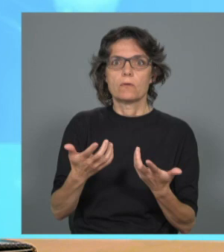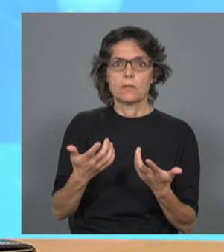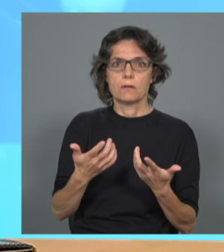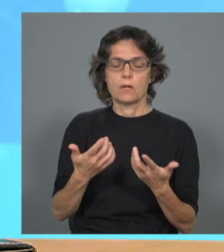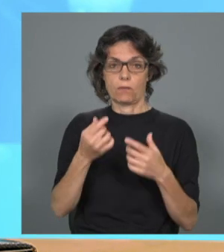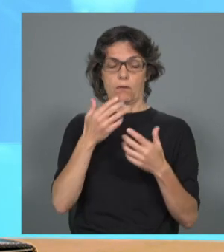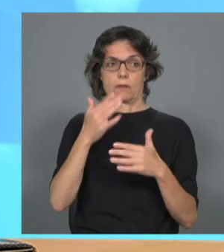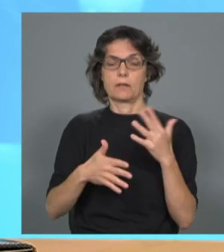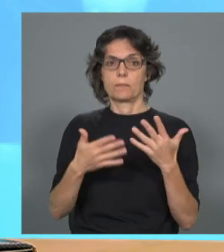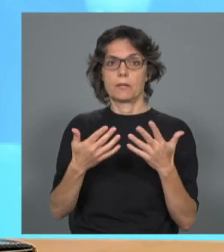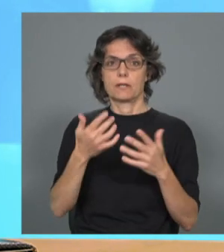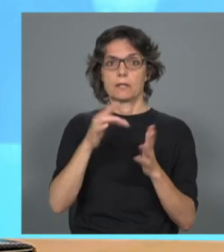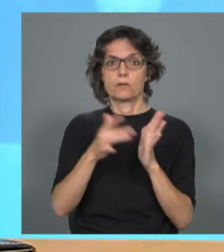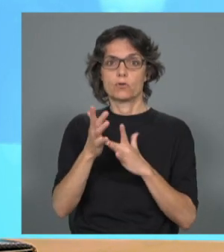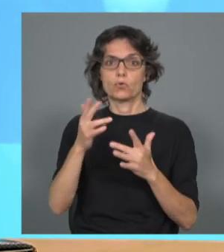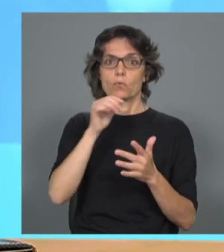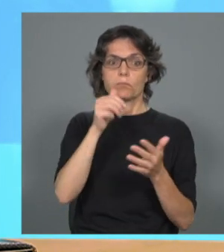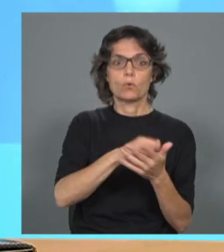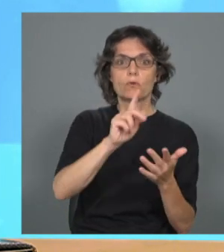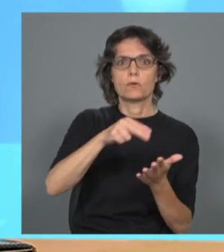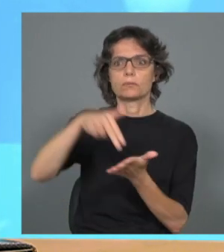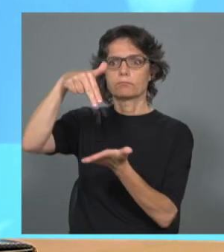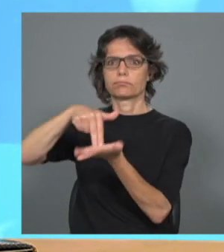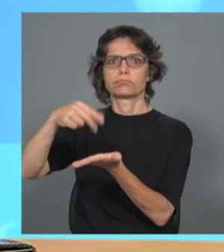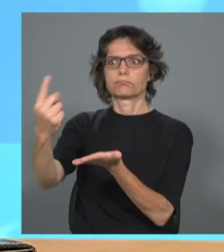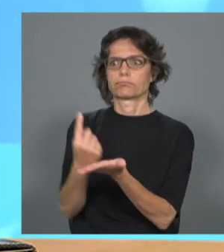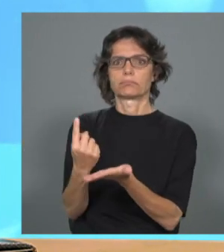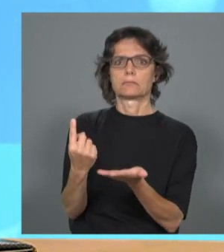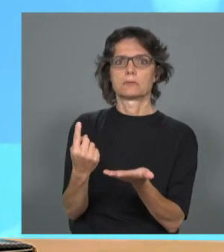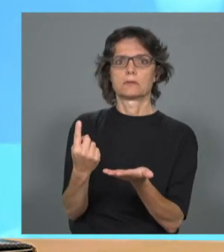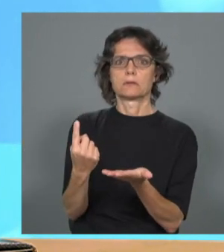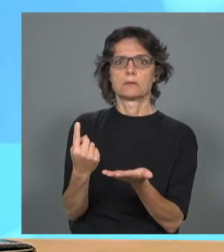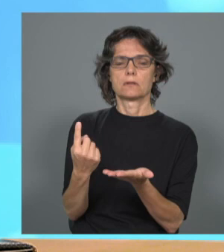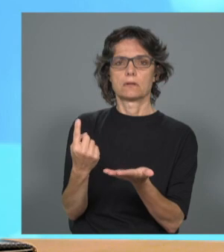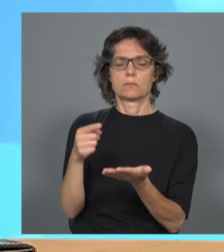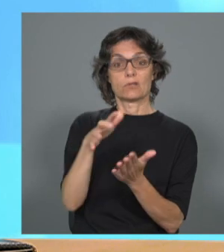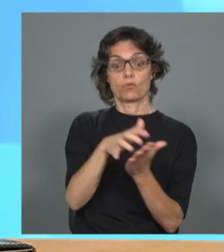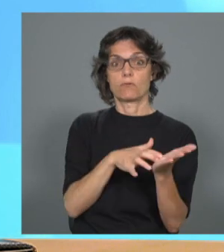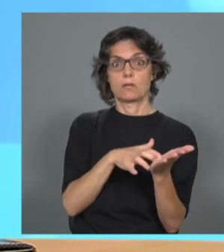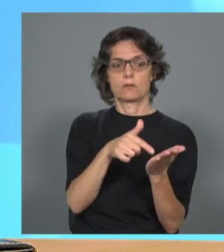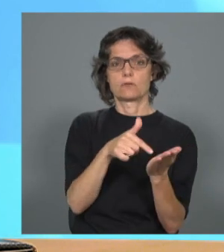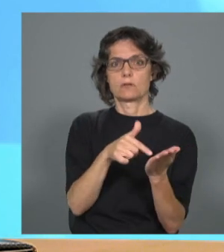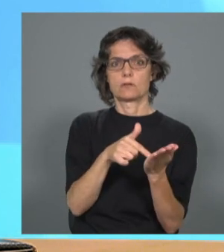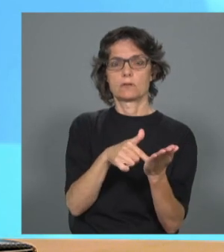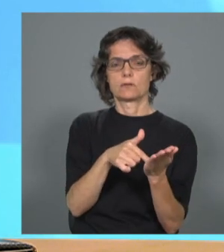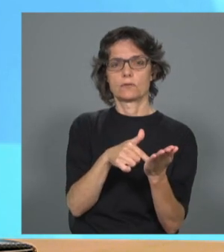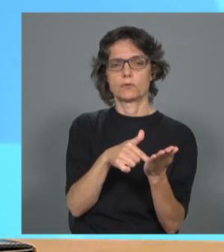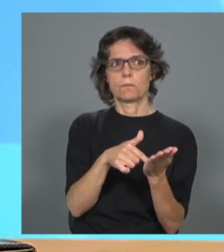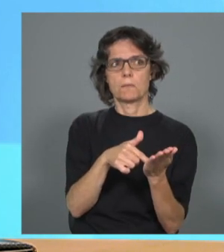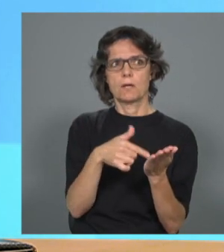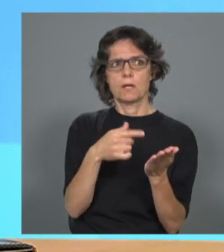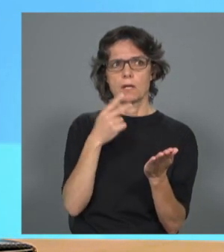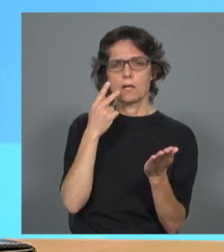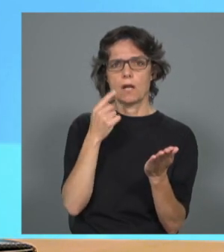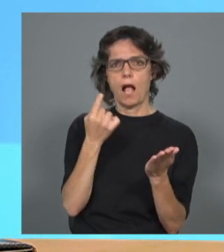ressuscitado. Tinha acontecido a morte, não é? Então este é um texto já que nos remete para uma experiência de